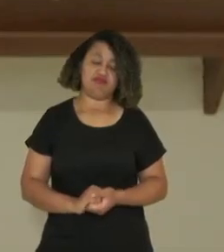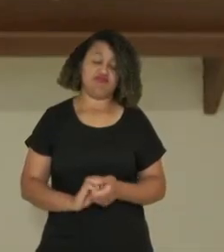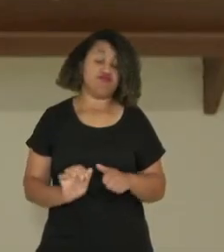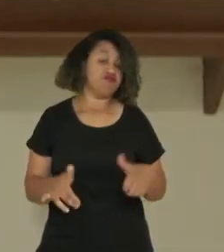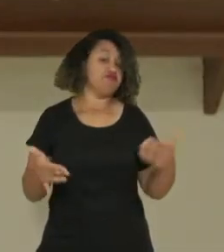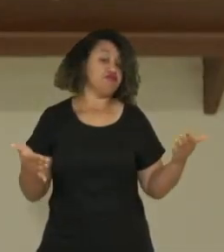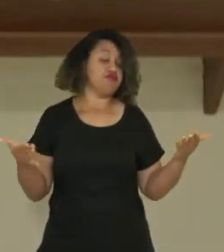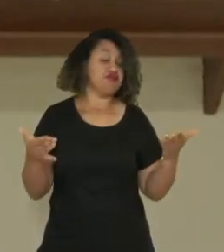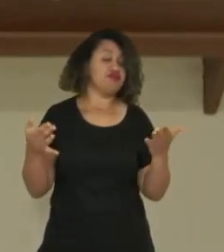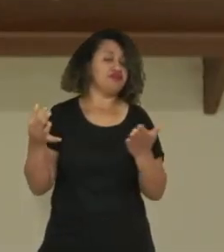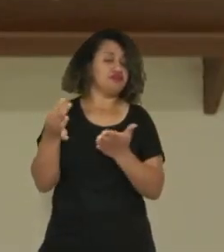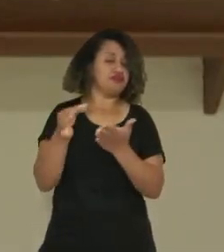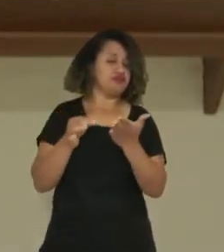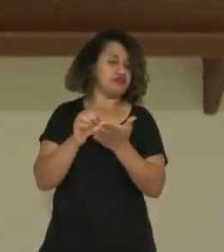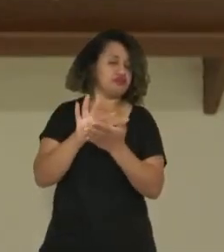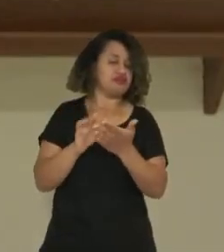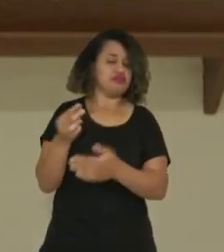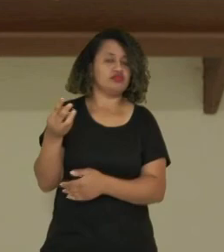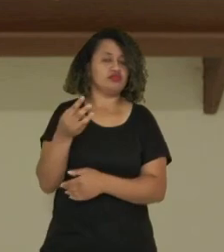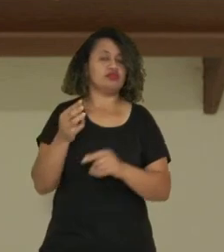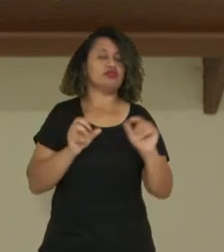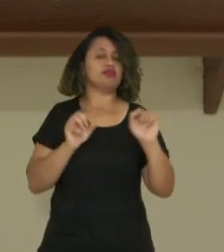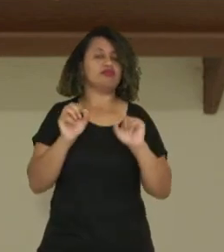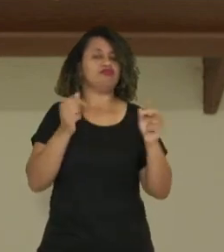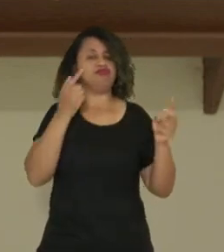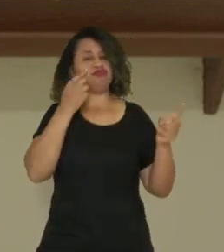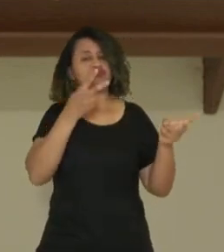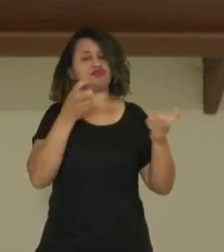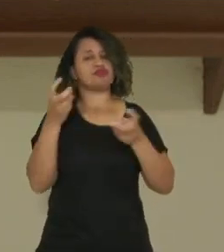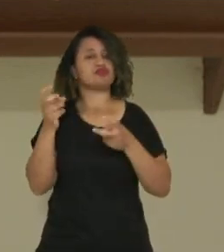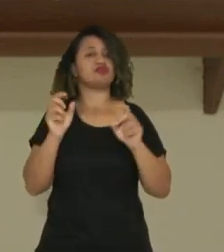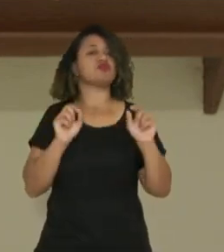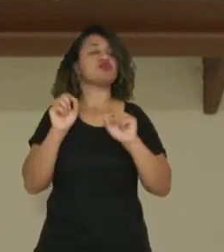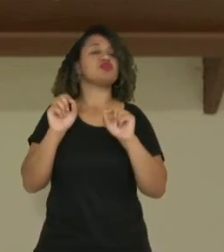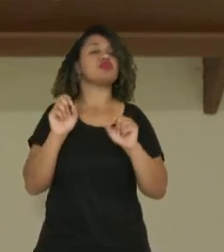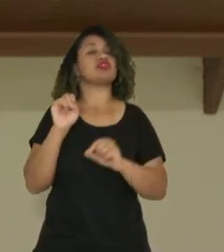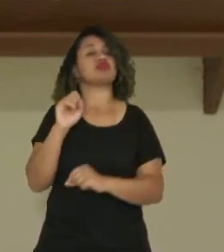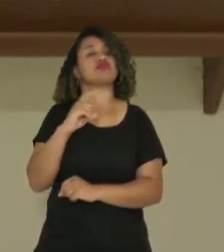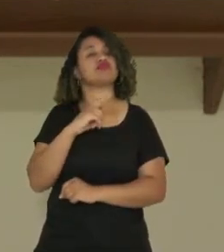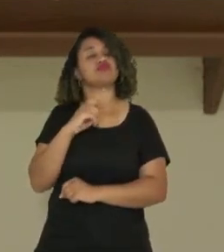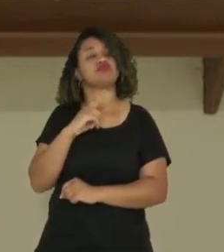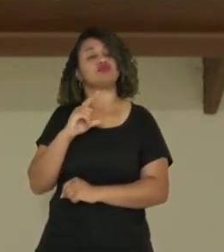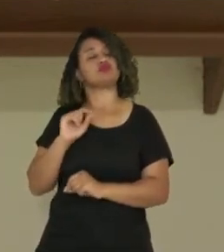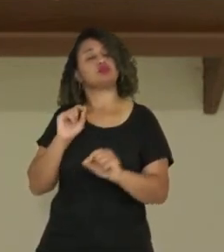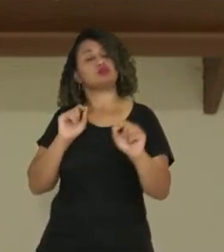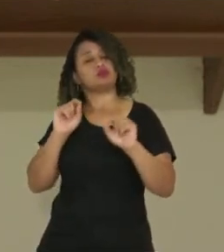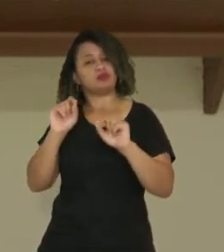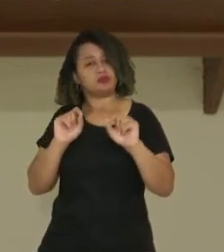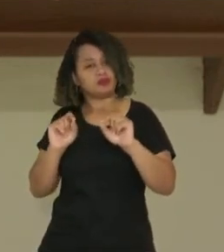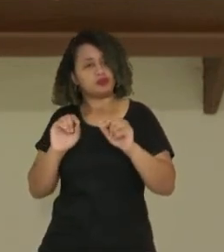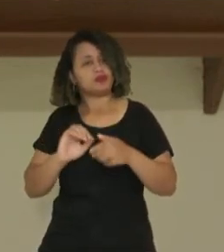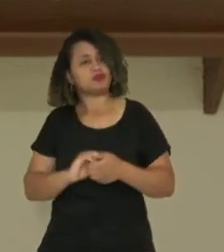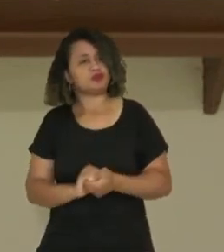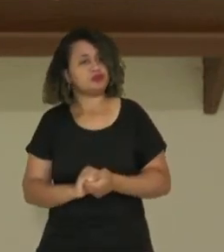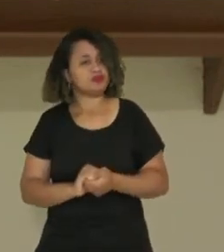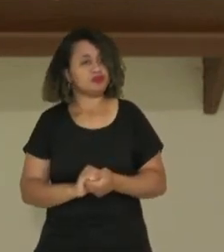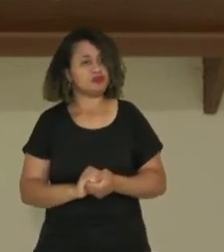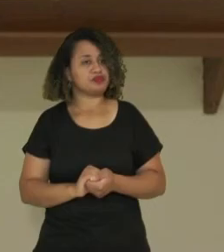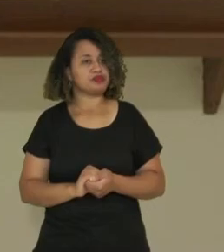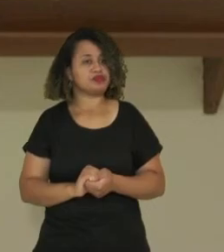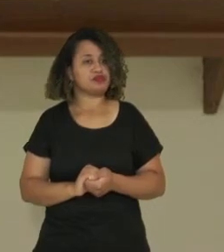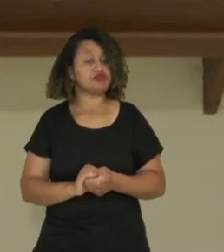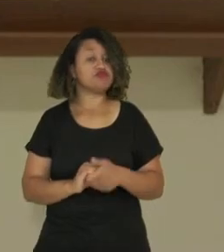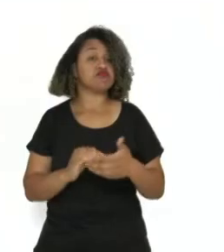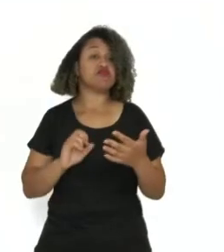Voltei, gabaritar contigo, atividade 3. Então, veja, quando ela diz aqui, ela coloca assim, ó. É